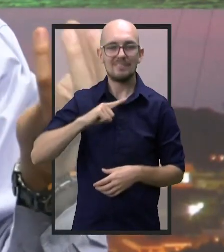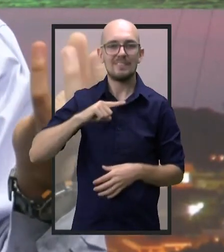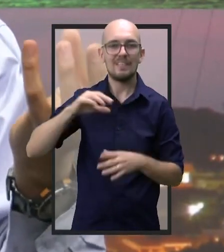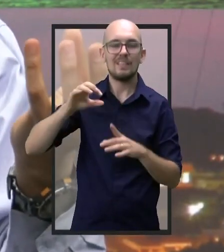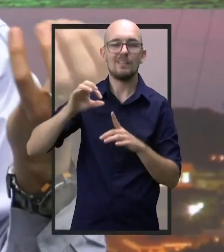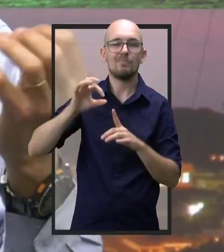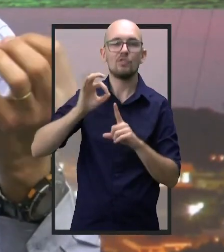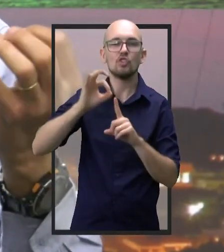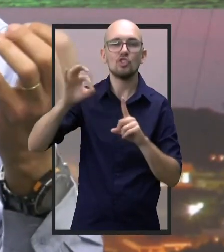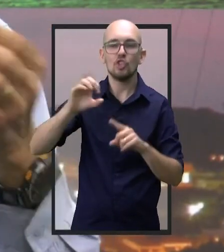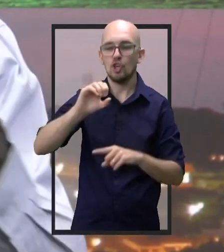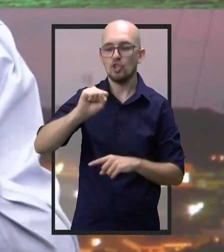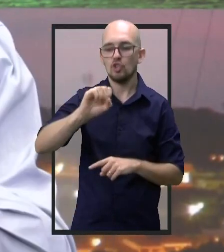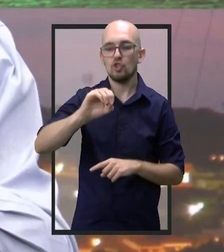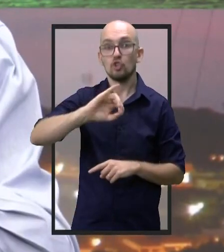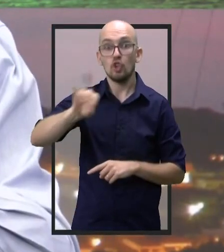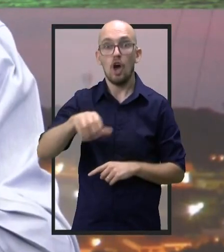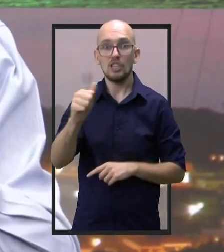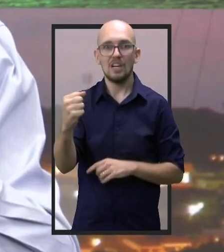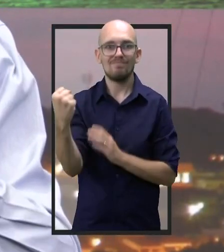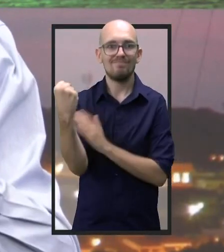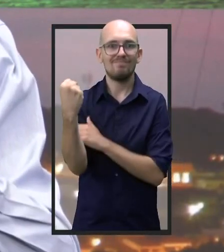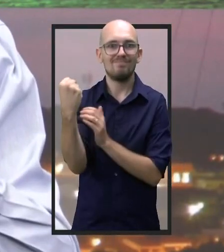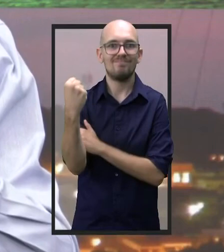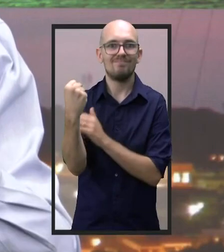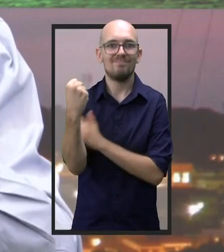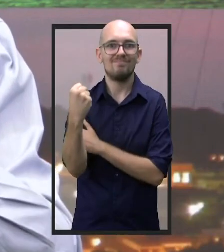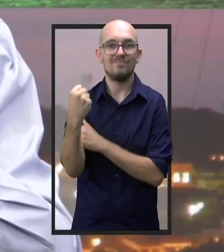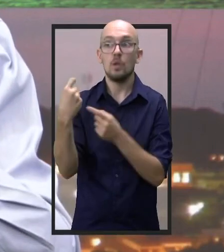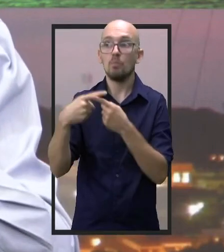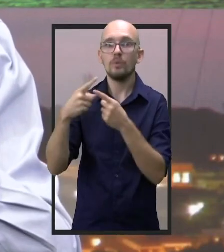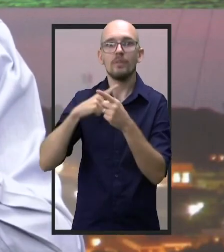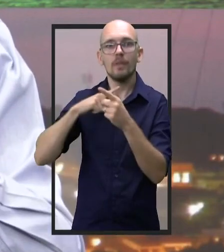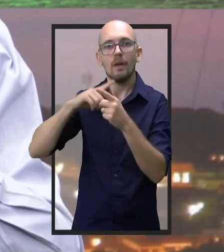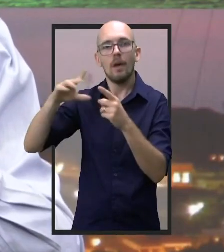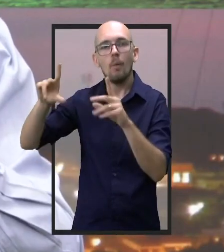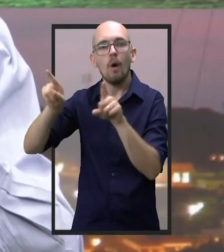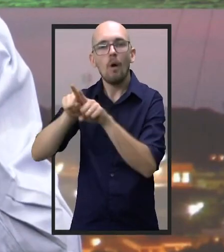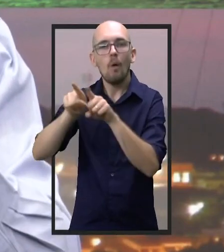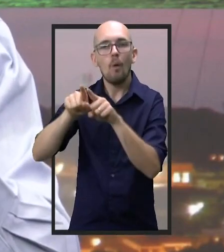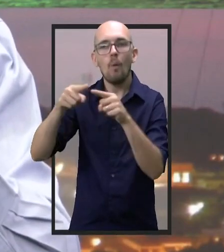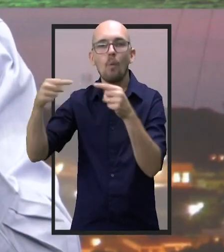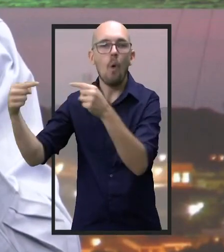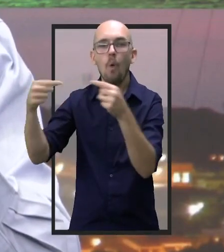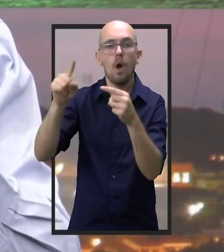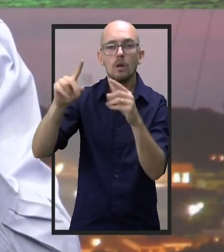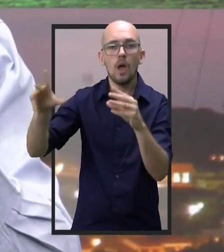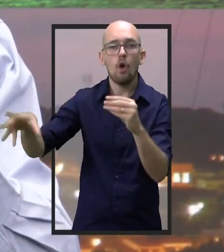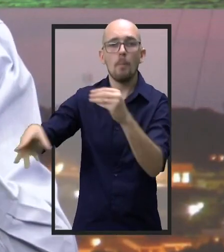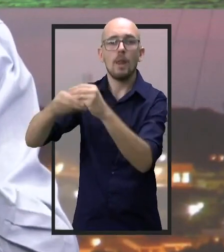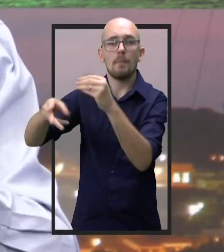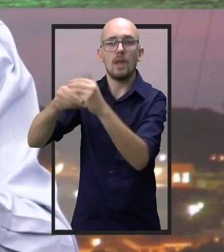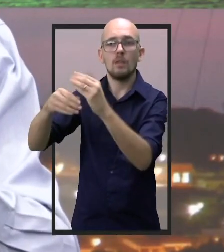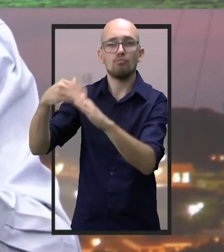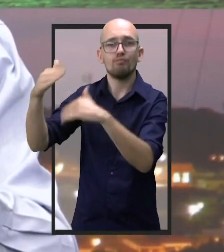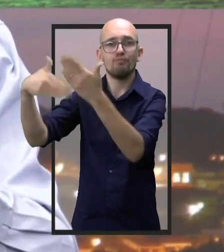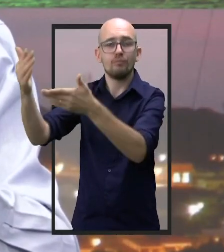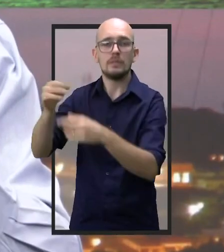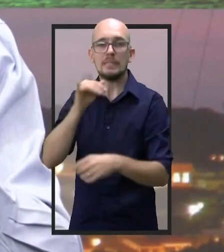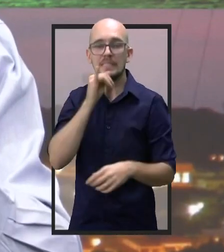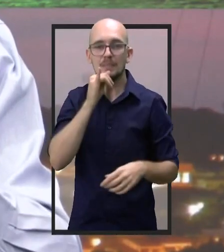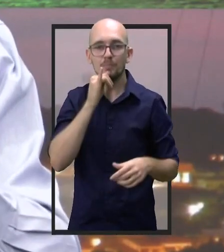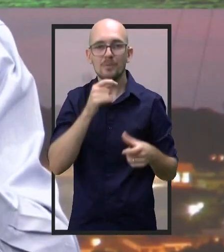soja, os grãos se fortalecem, porque elas não concorrem, elas se complementam. Na renovação do canavial, como a